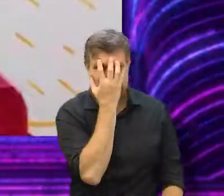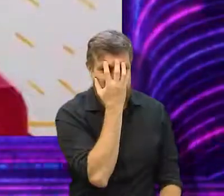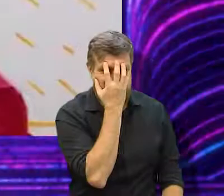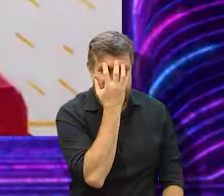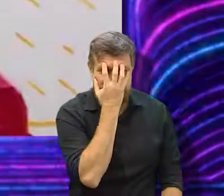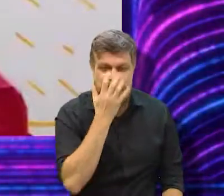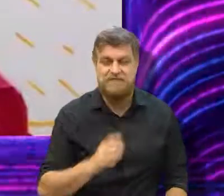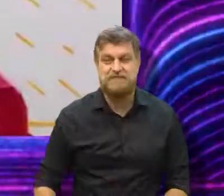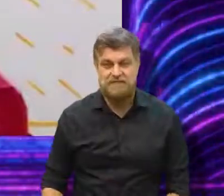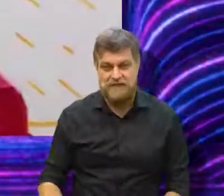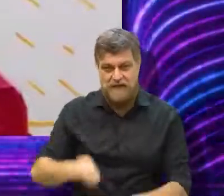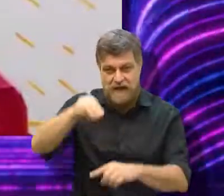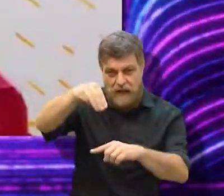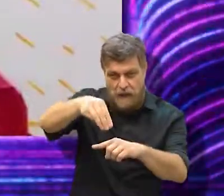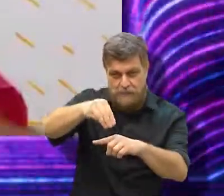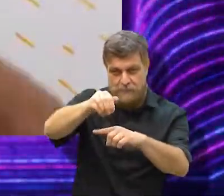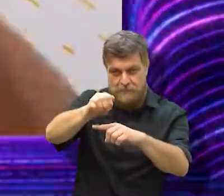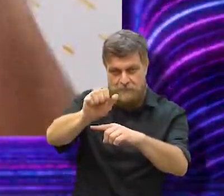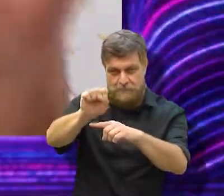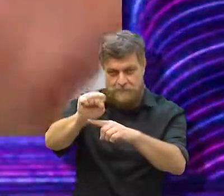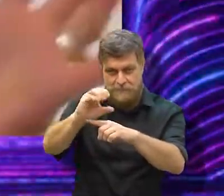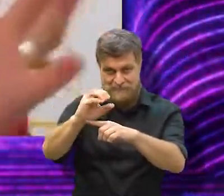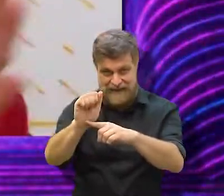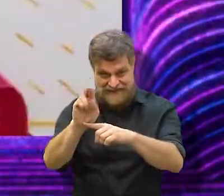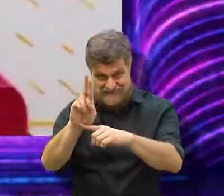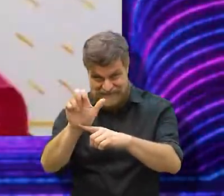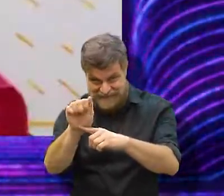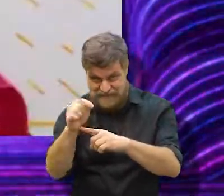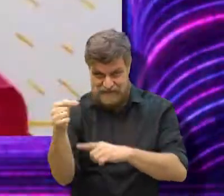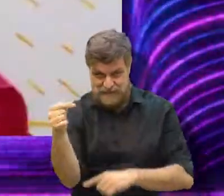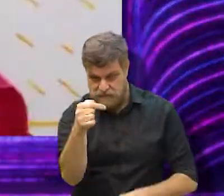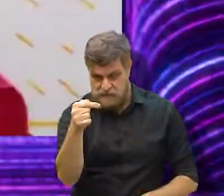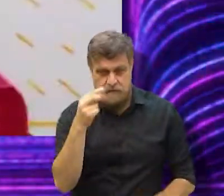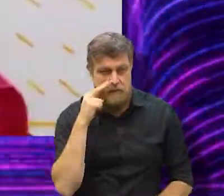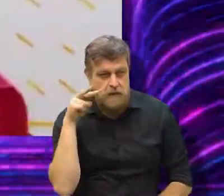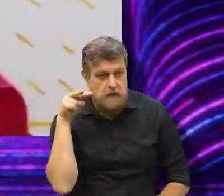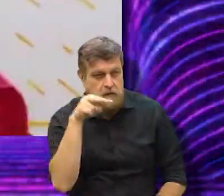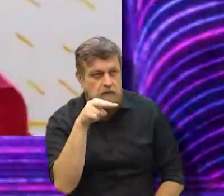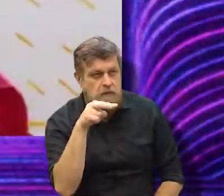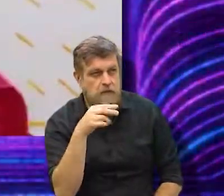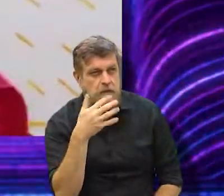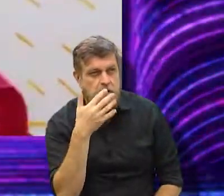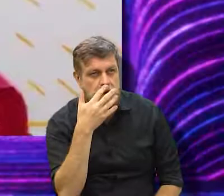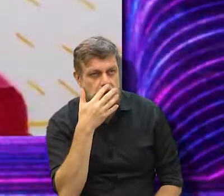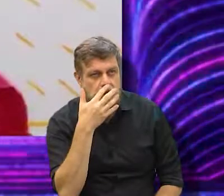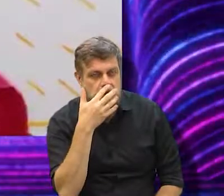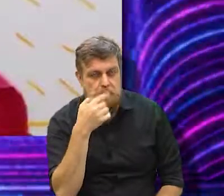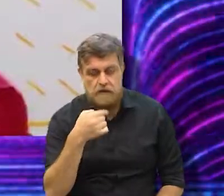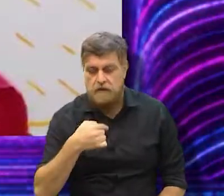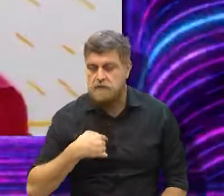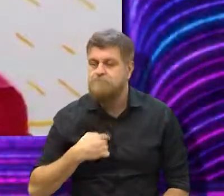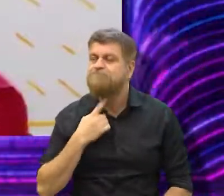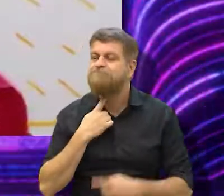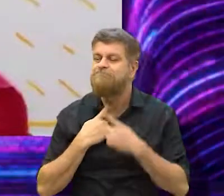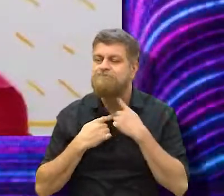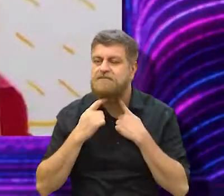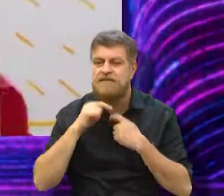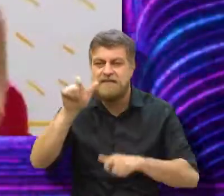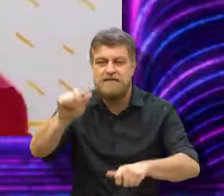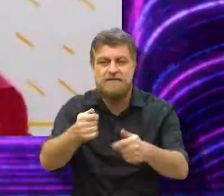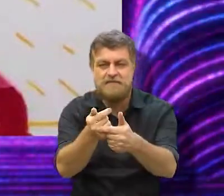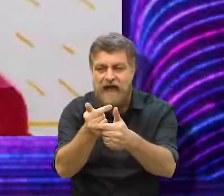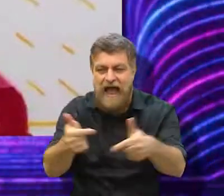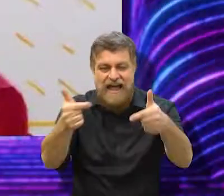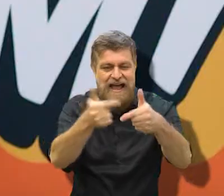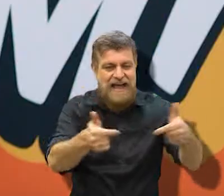do Jim Carrey, que eu tô, assim, não tô querendo analisar o filme, mas foi um filme que eu olhei e falei, pô, eu gostaria de fazer a galera rir,